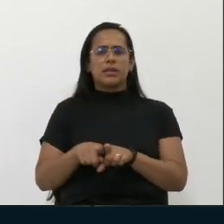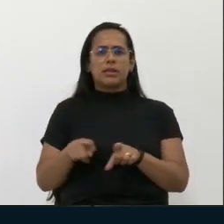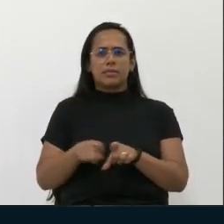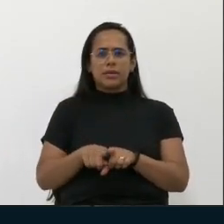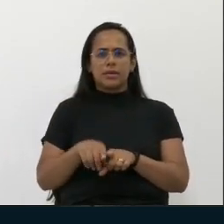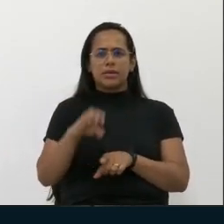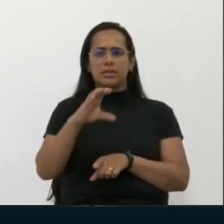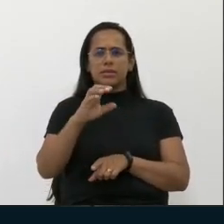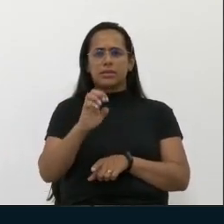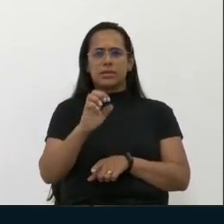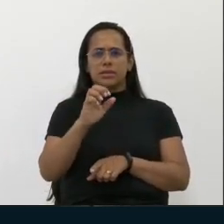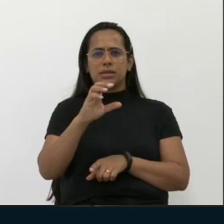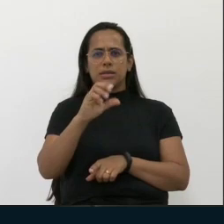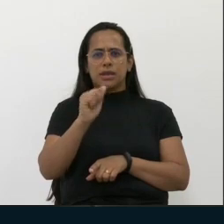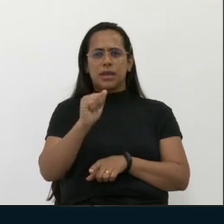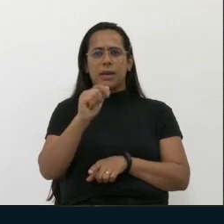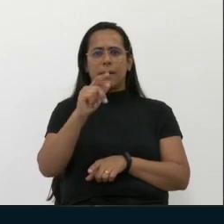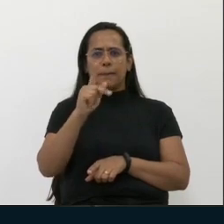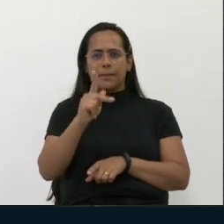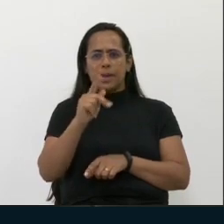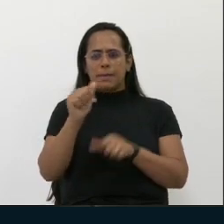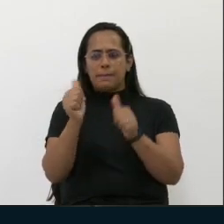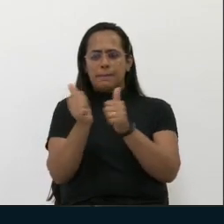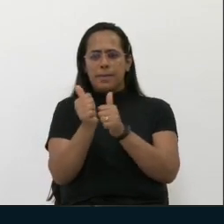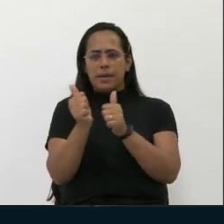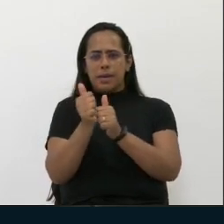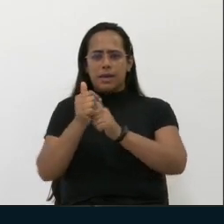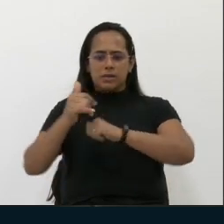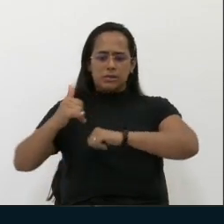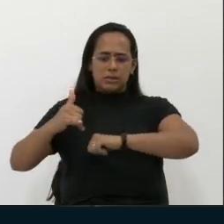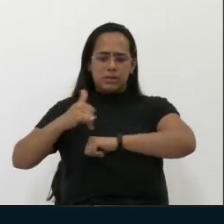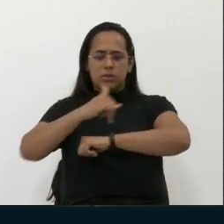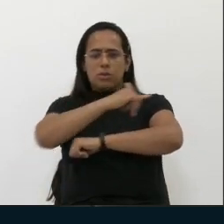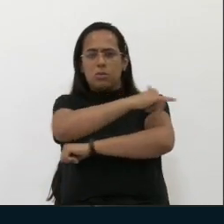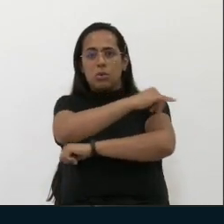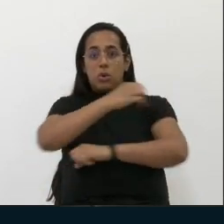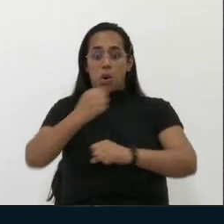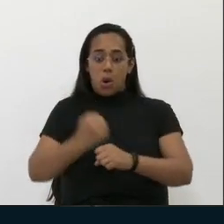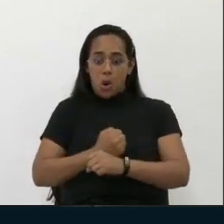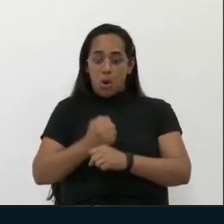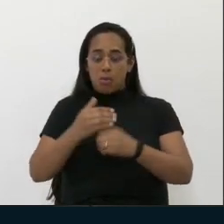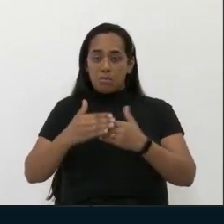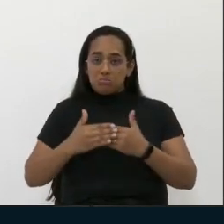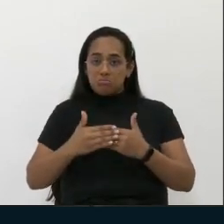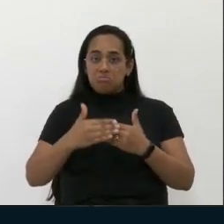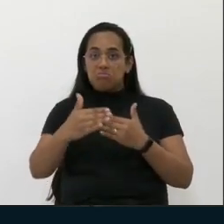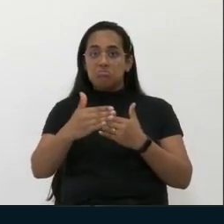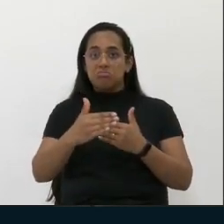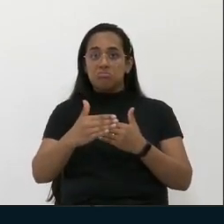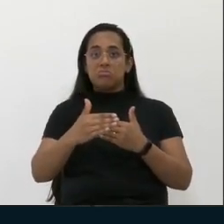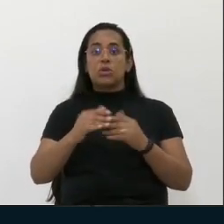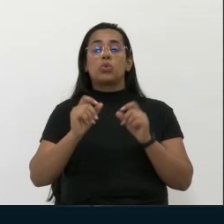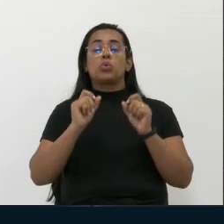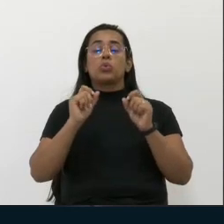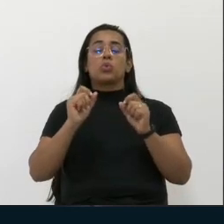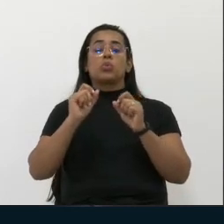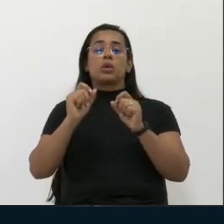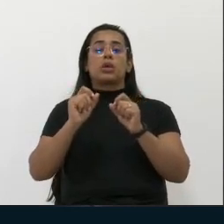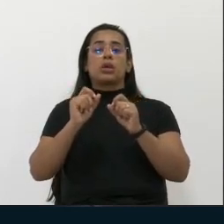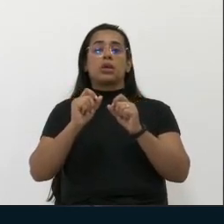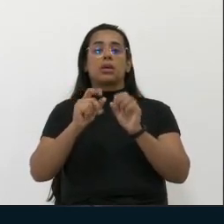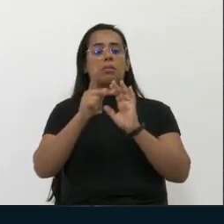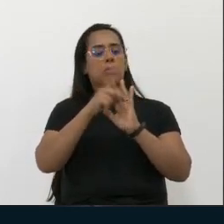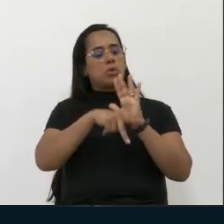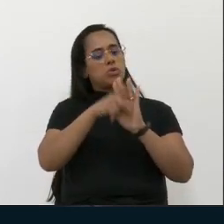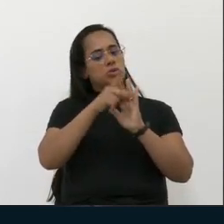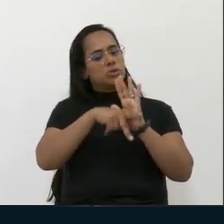está fazendo, a obra já está totalmente adiantada. Aí vem um projeto, porque quem vai privatizar a Sabesp,